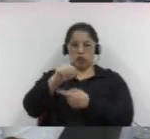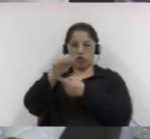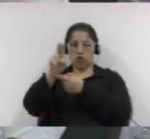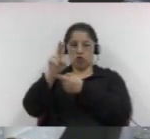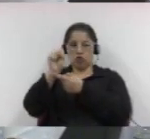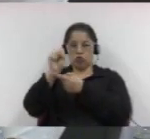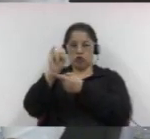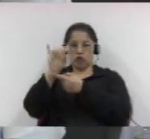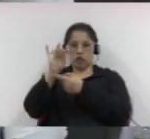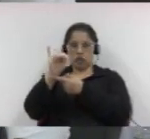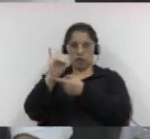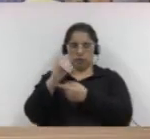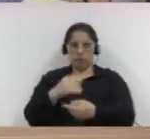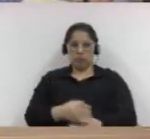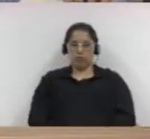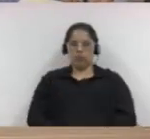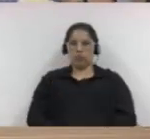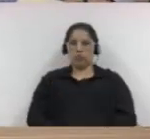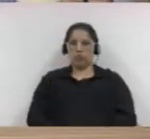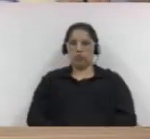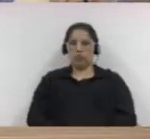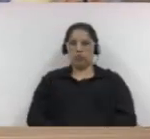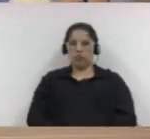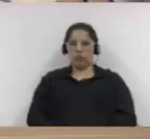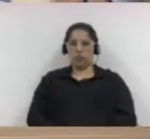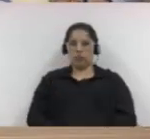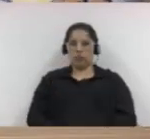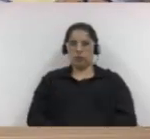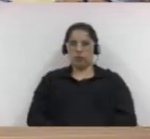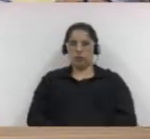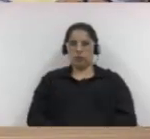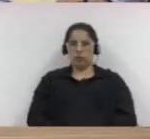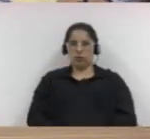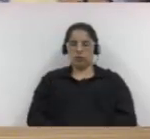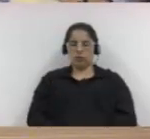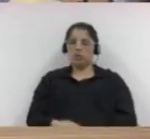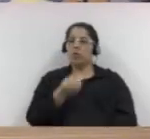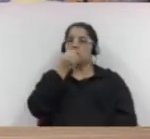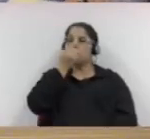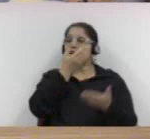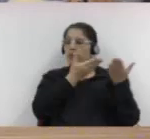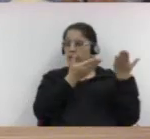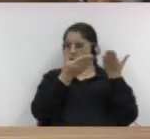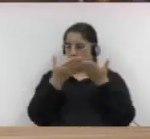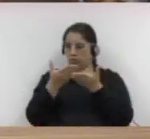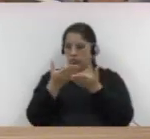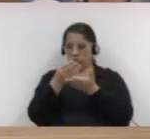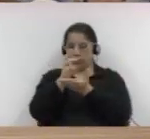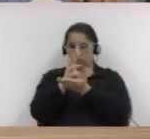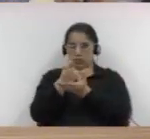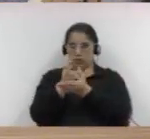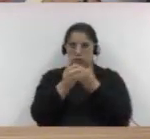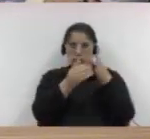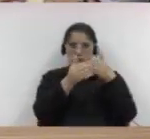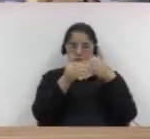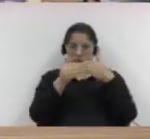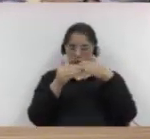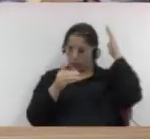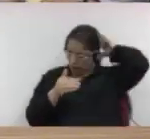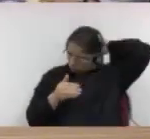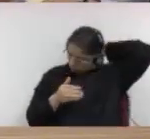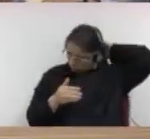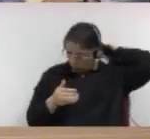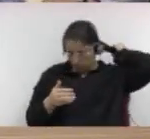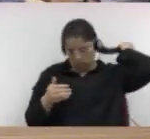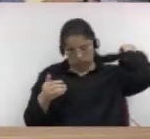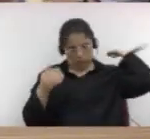Limeira. Muito obrigado. Registrada a presença do reverendo Jonas Zuski, seja bem-vindo a esta casa. Questão de ordem, senhor presidente. Uma questão